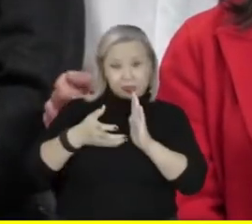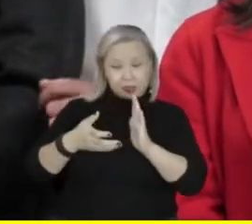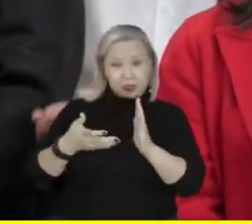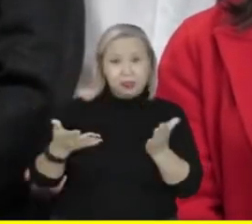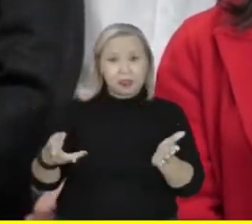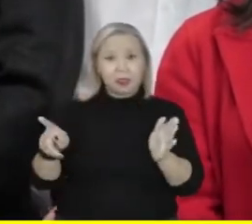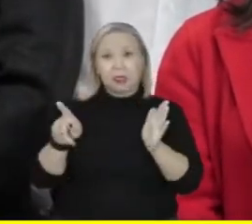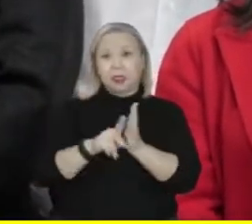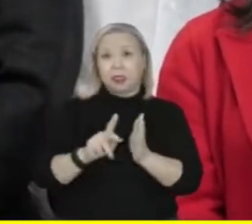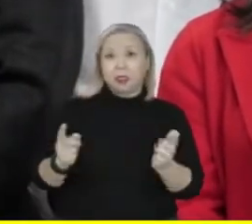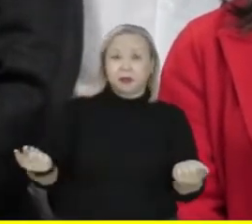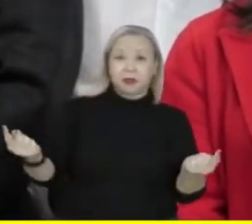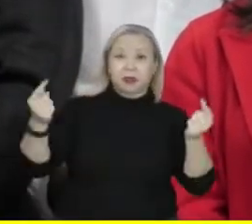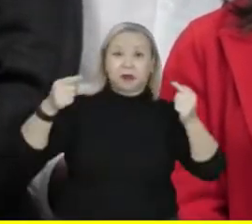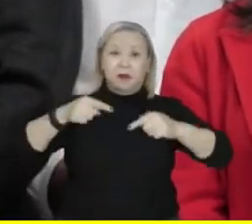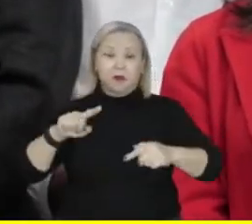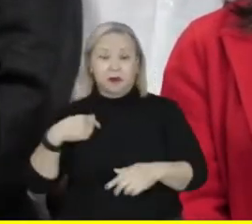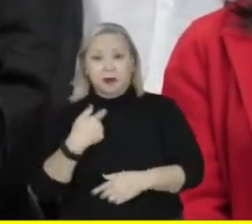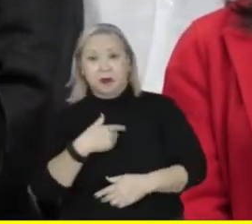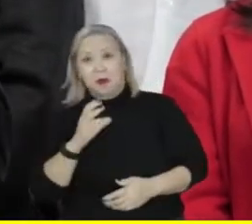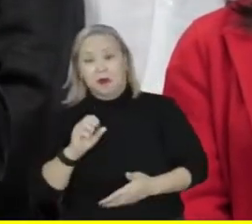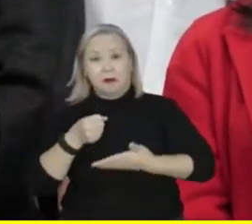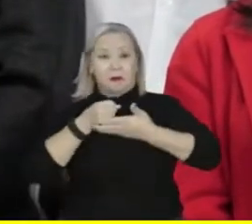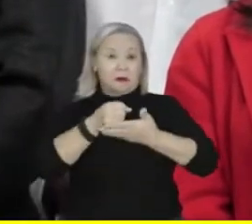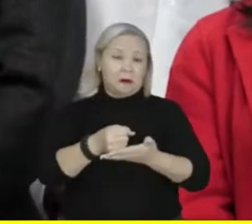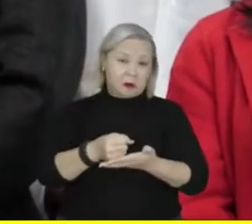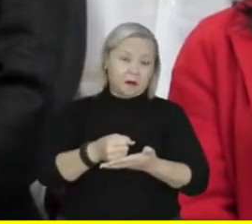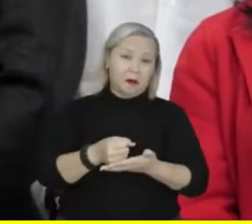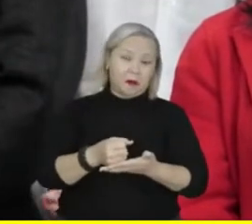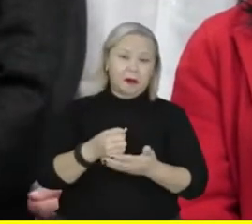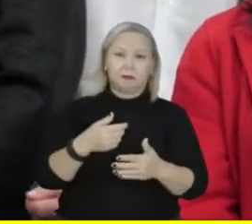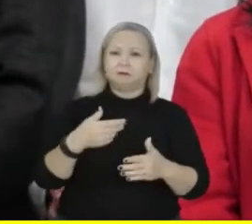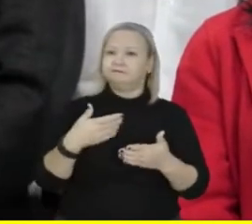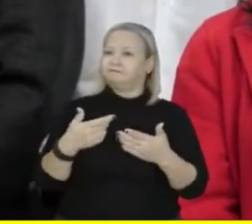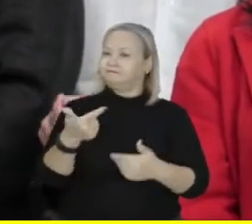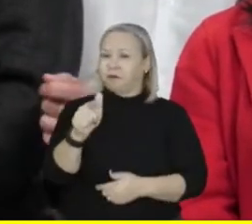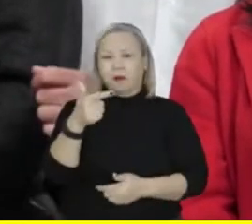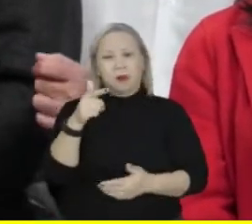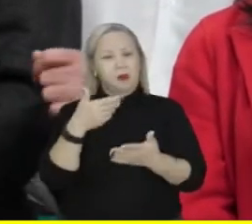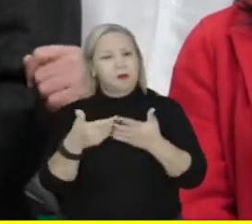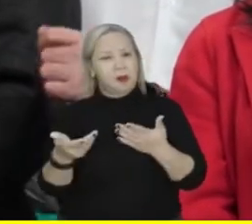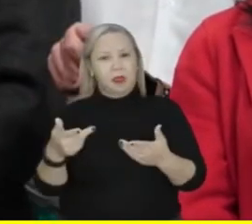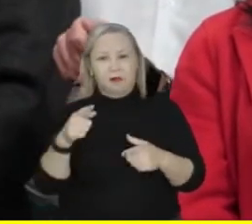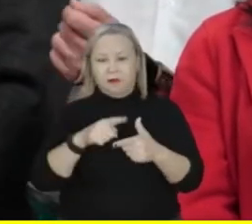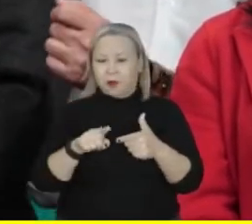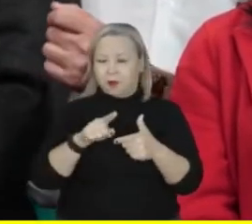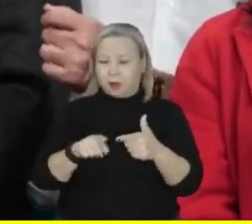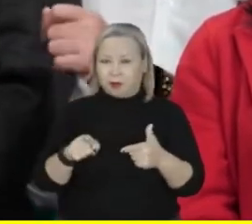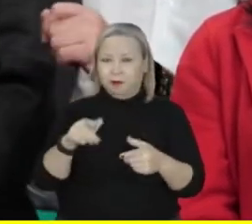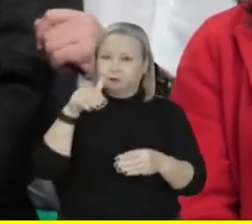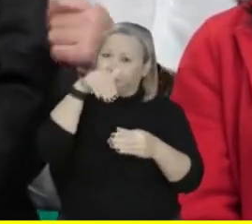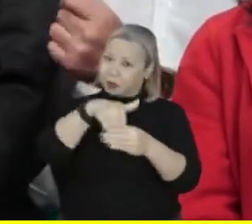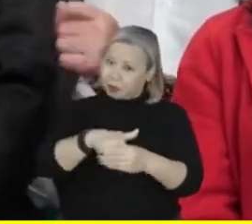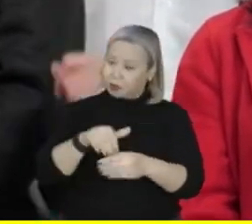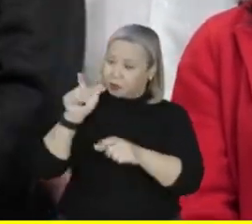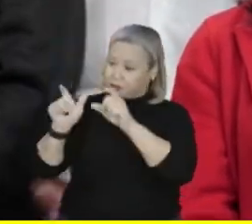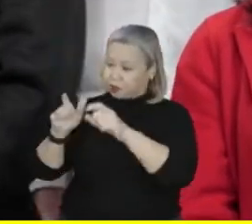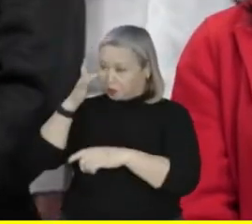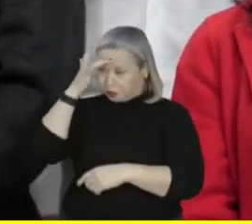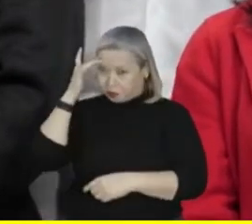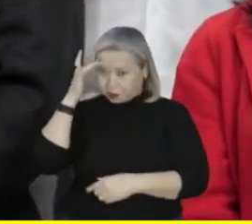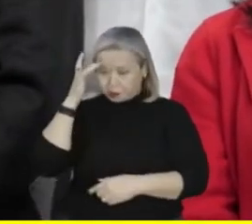contra nós não a favor não tem problema as pessoas se eleger Quero agradecer ao povo brasileiro